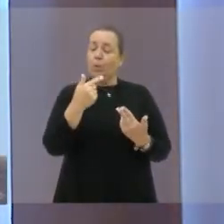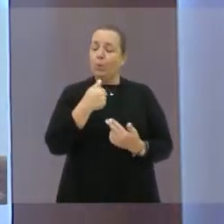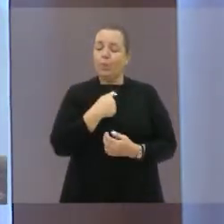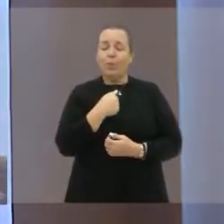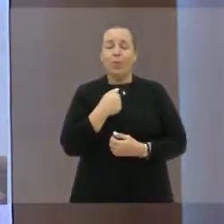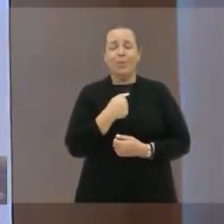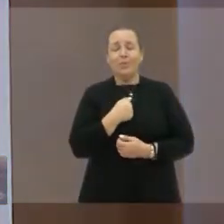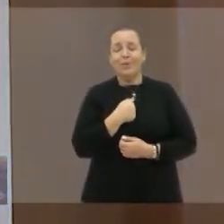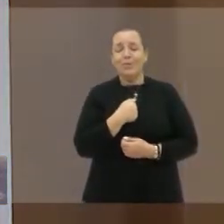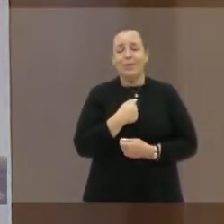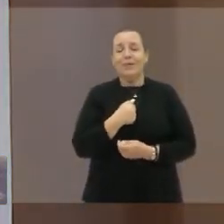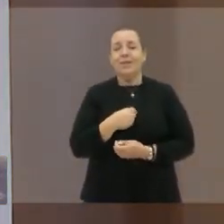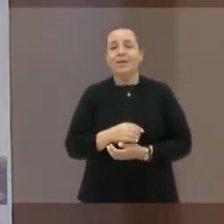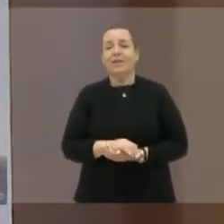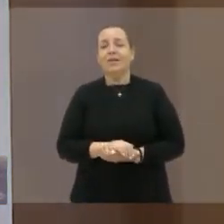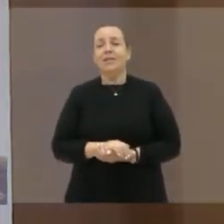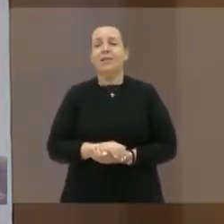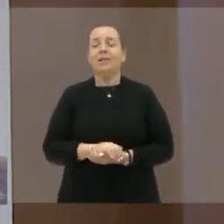Como